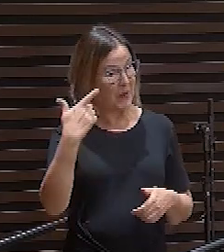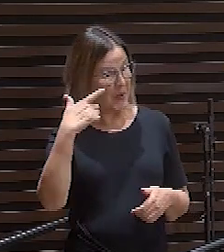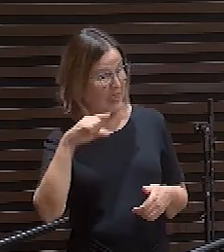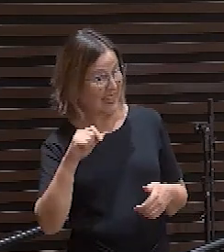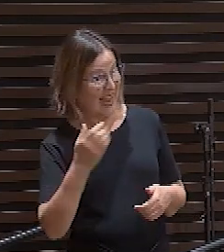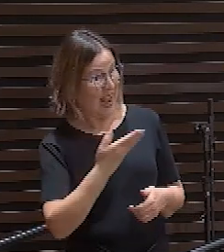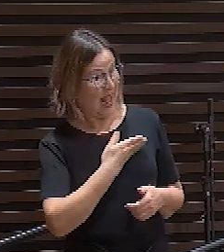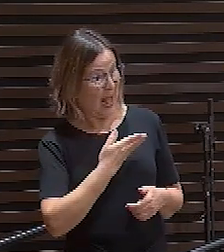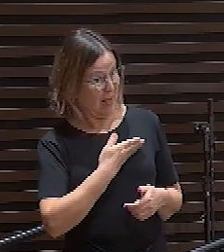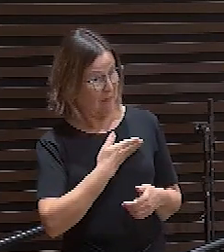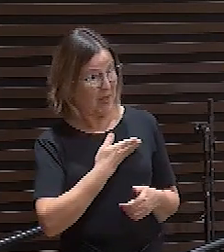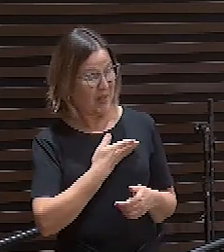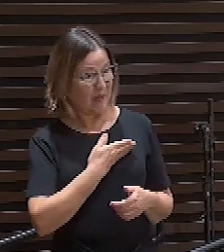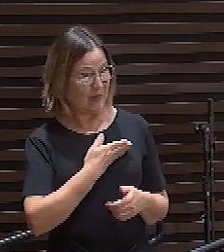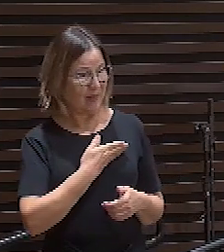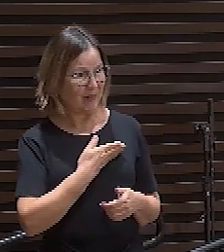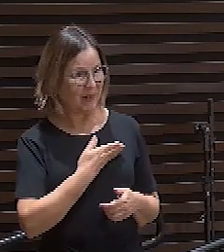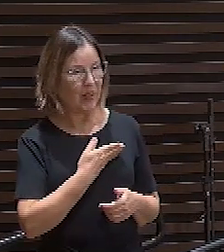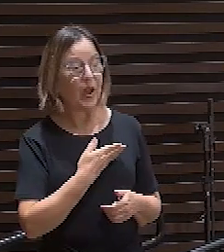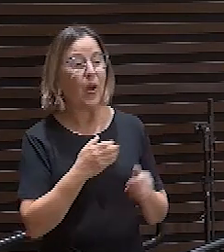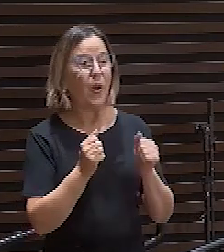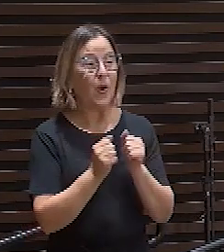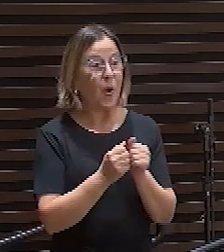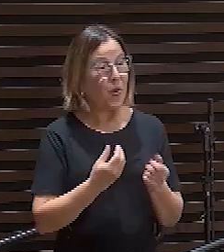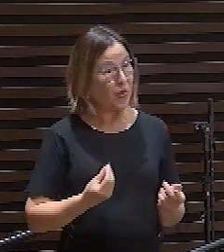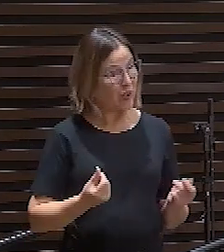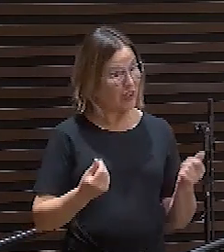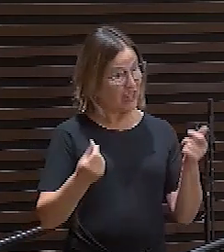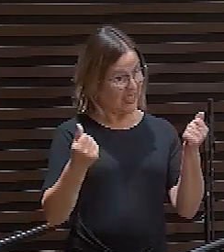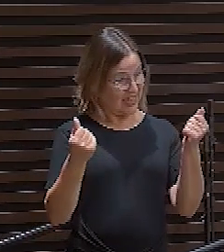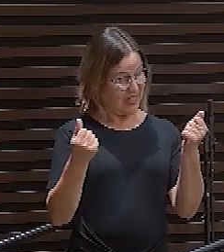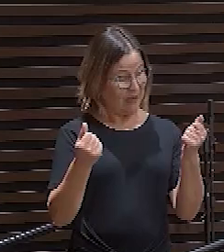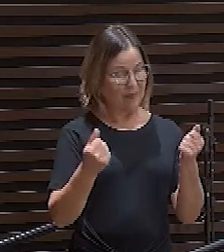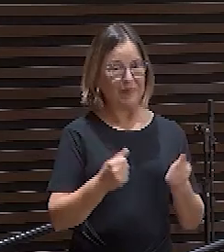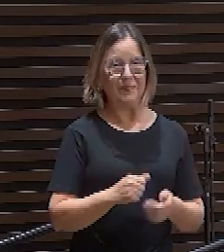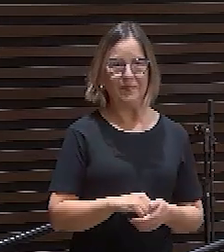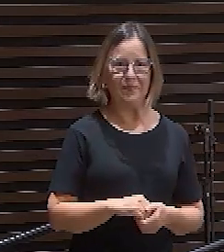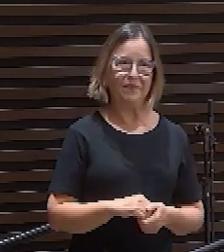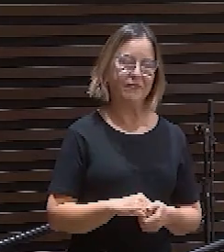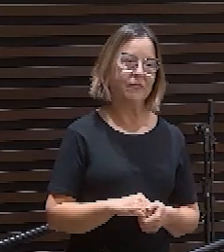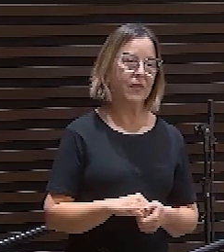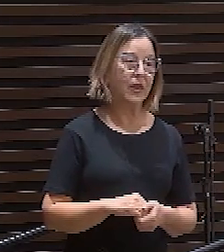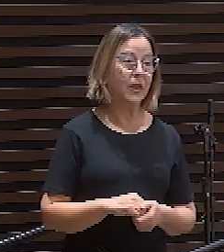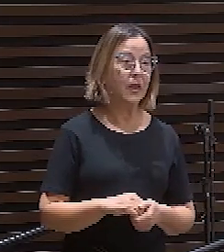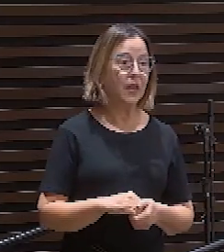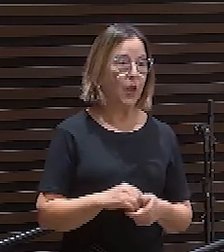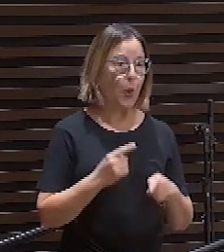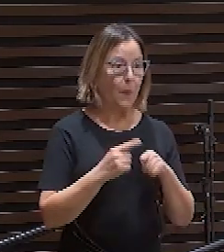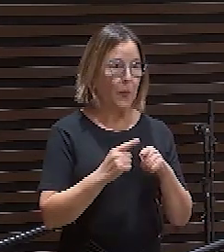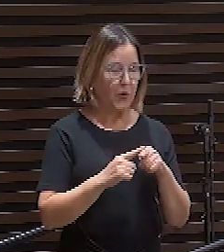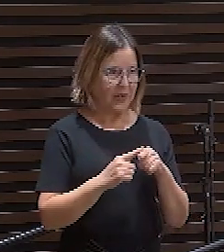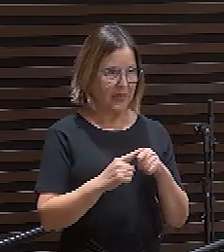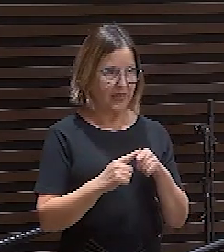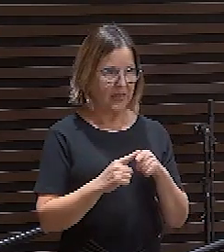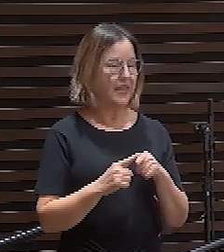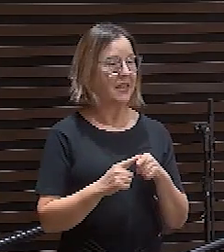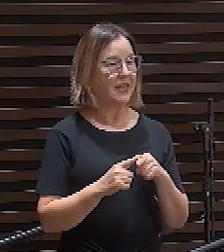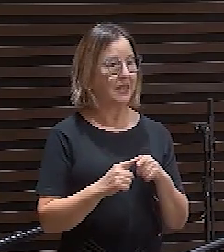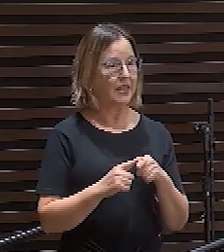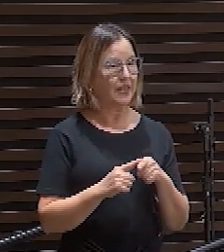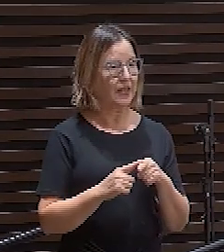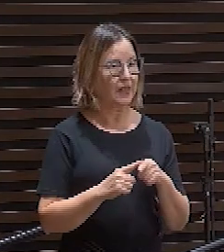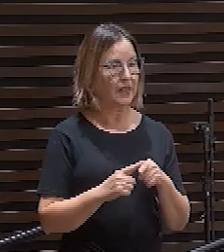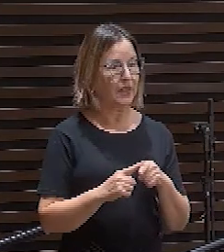texto? Granjeai amigos com dinheiro de origem iníqua, para quando chegares nos tabernáculos